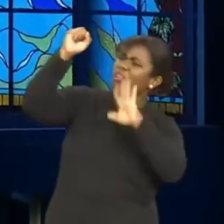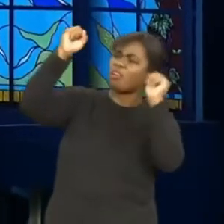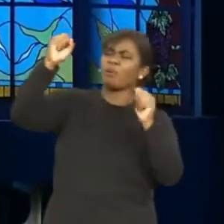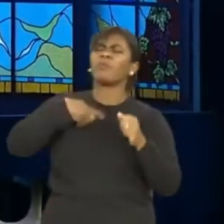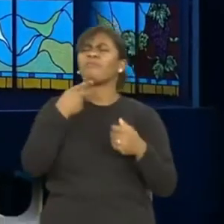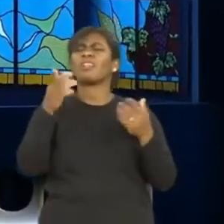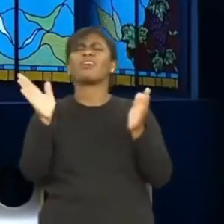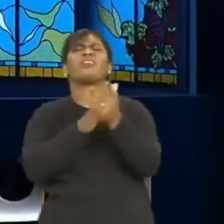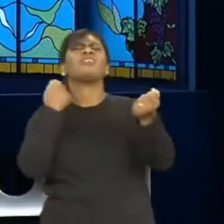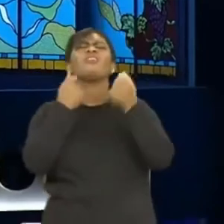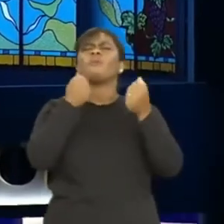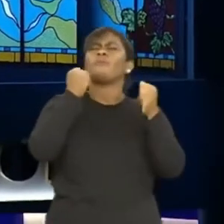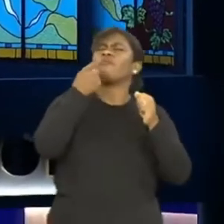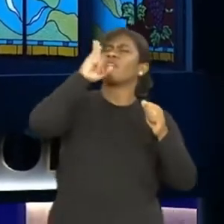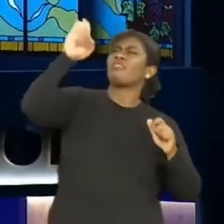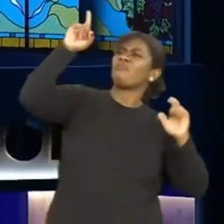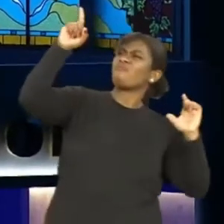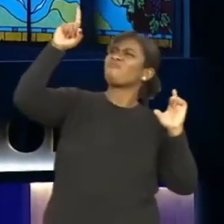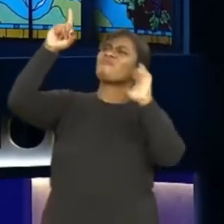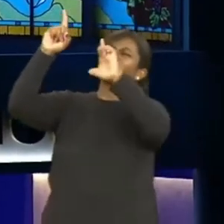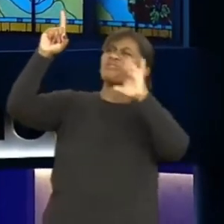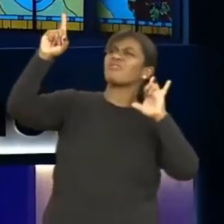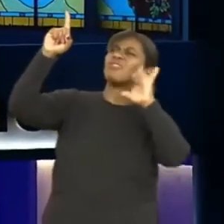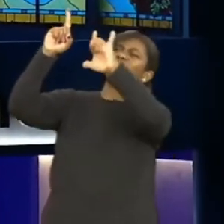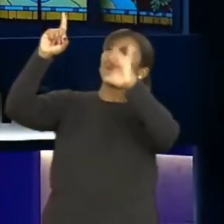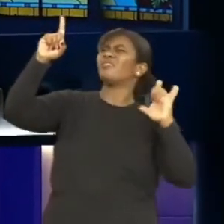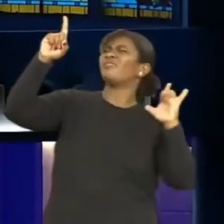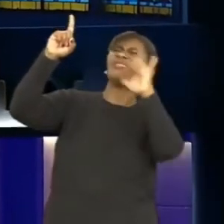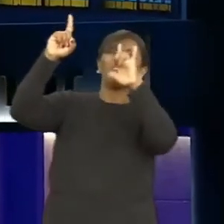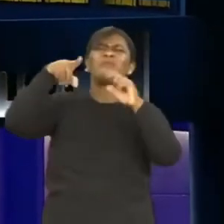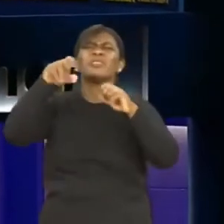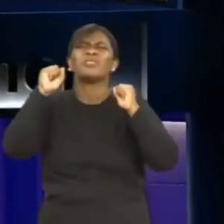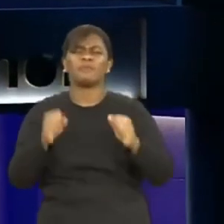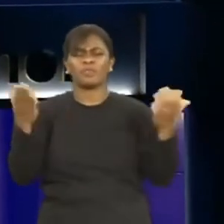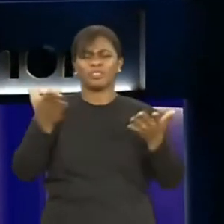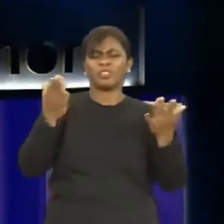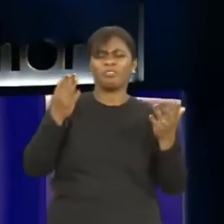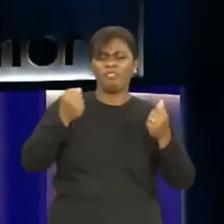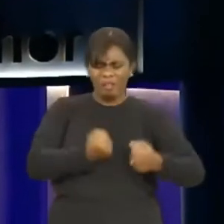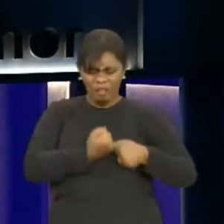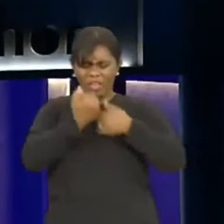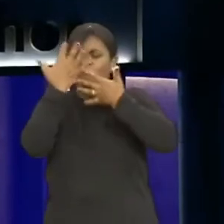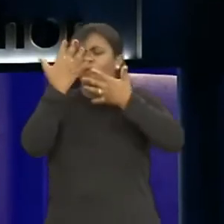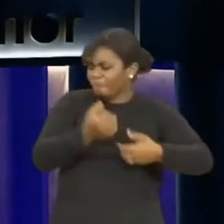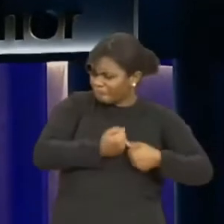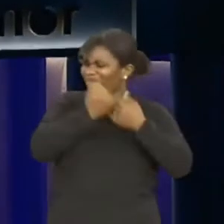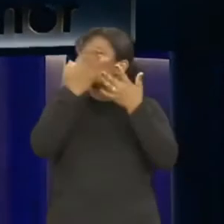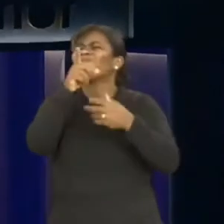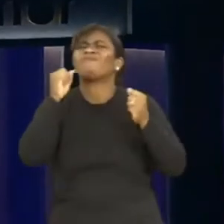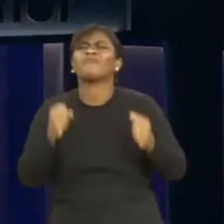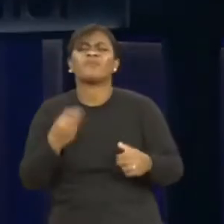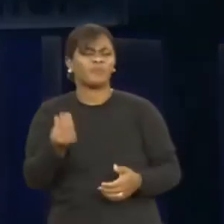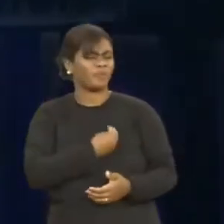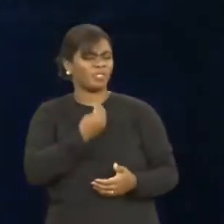aleluia, pode dizer eu te amo em alto e bom som. Você pode agora se declarar, você pode